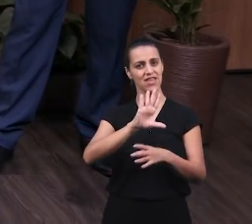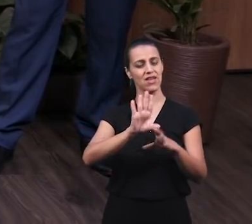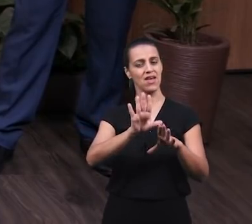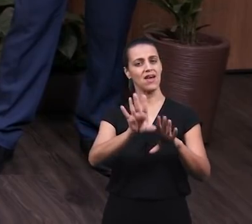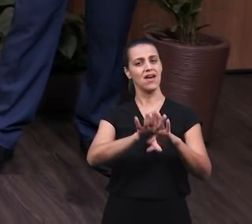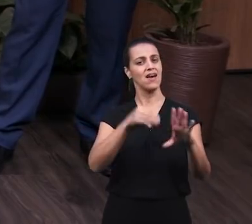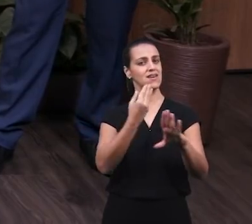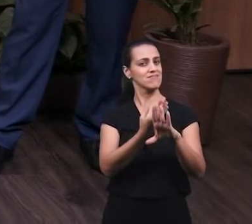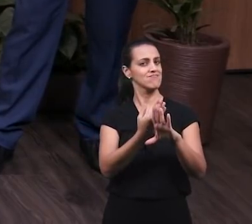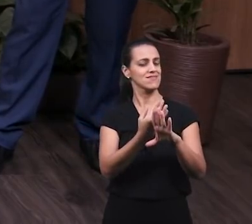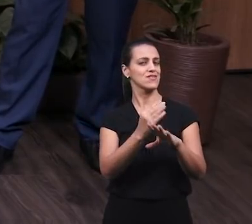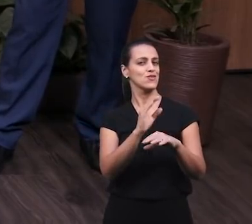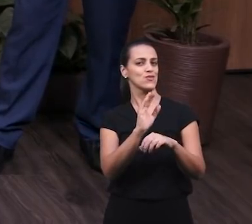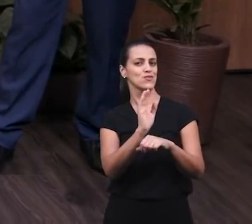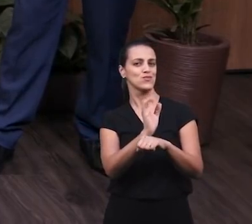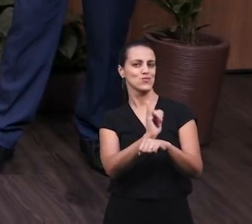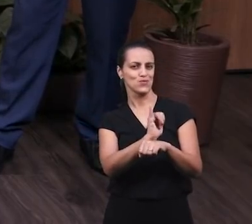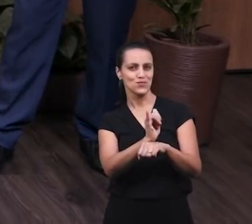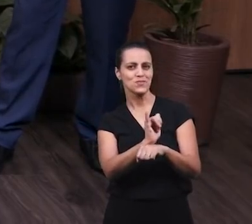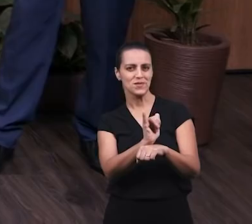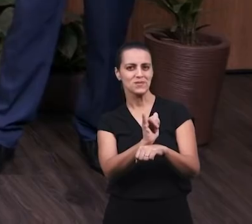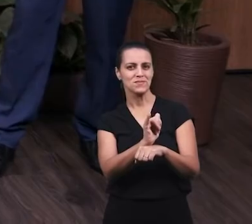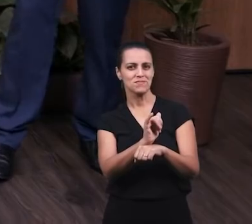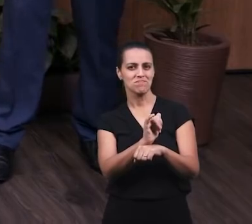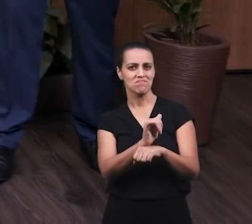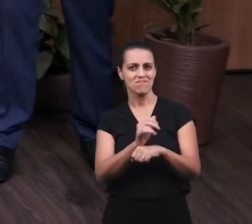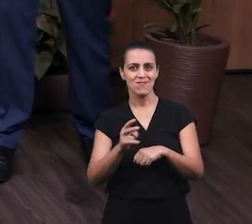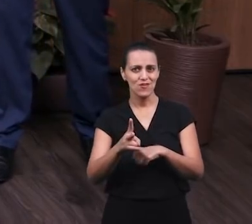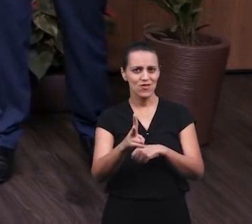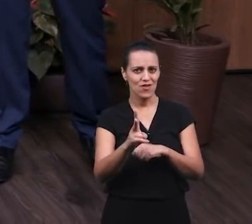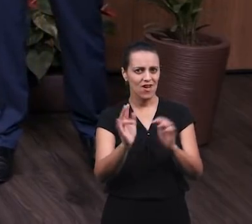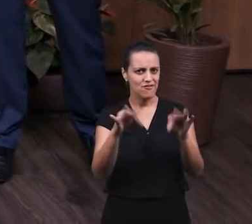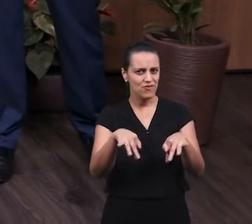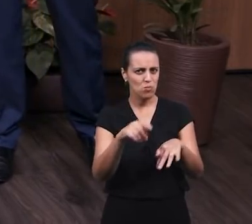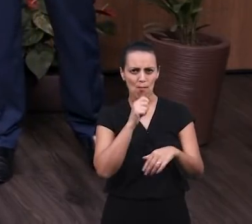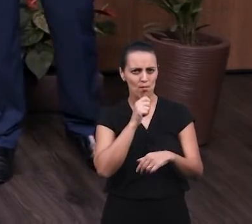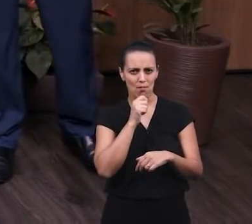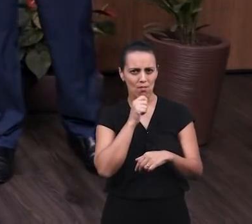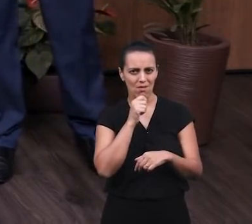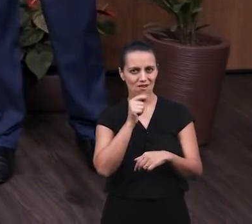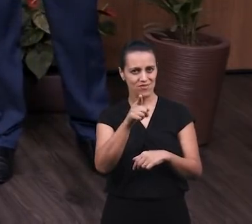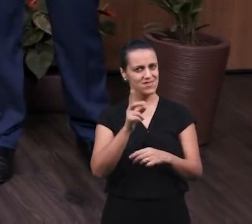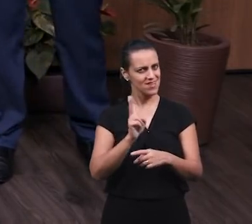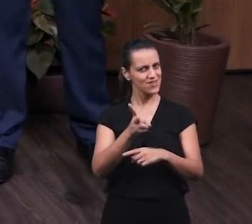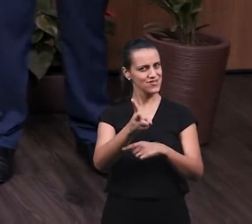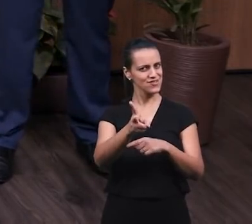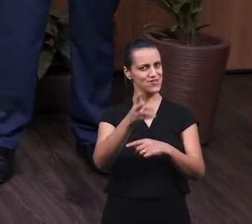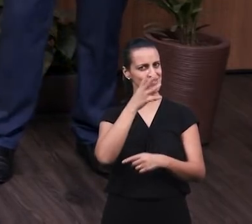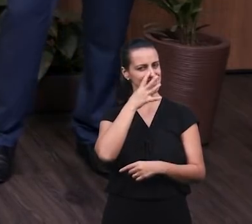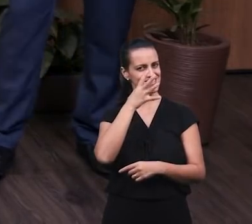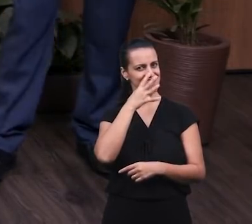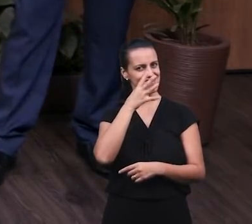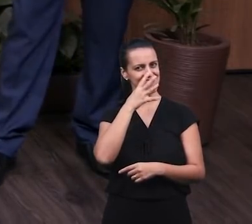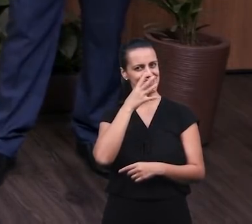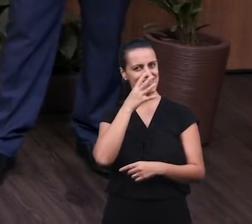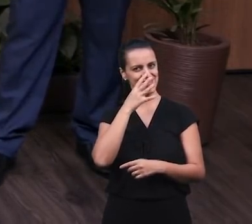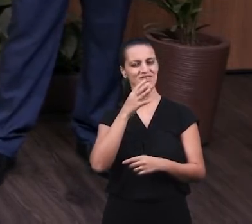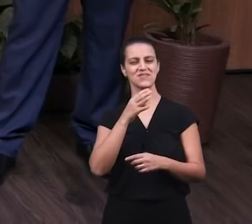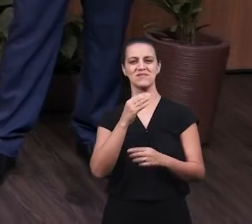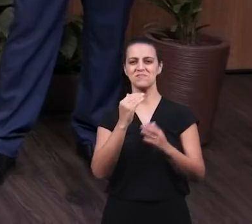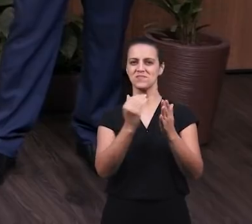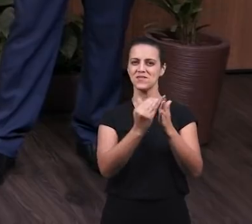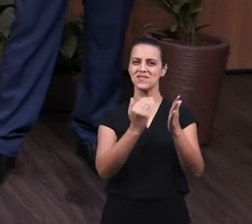YouTube. Continue. O programa não acabou. Continue assistindo o programa Anunciando o